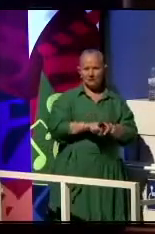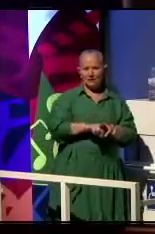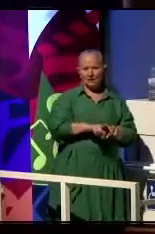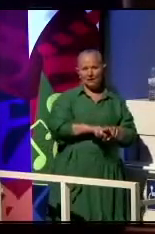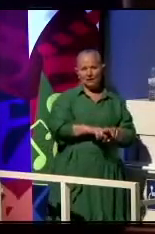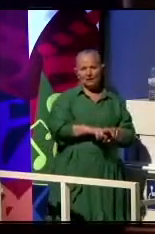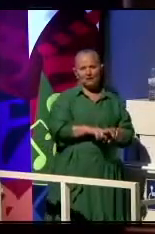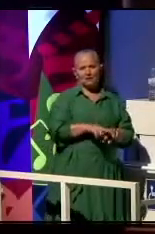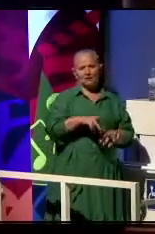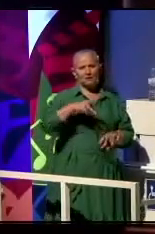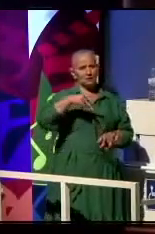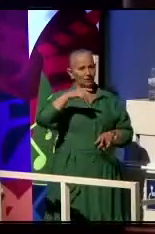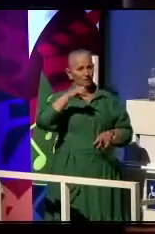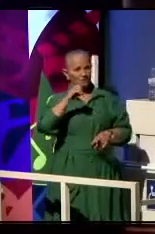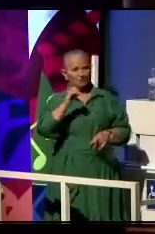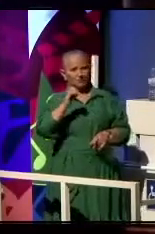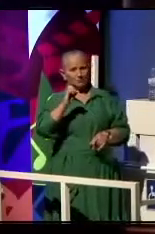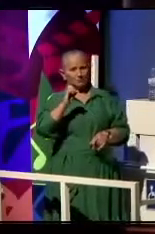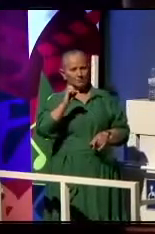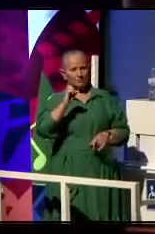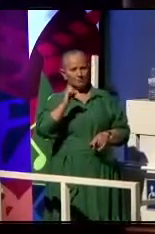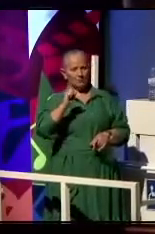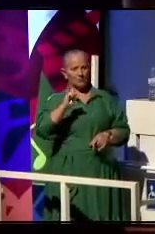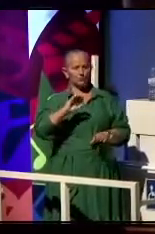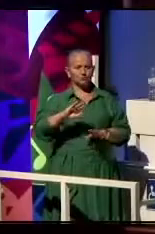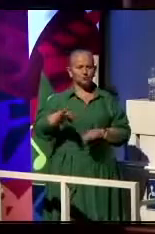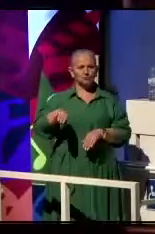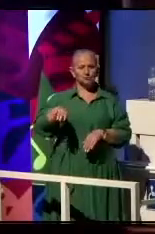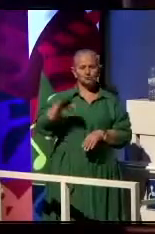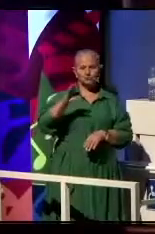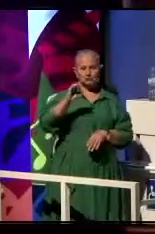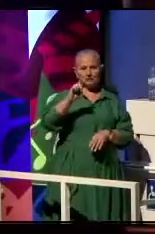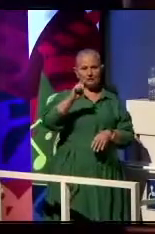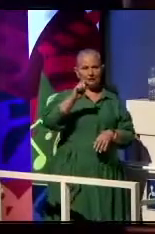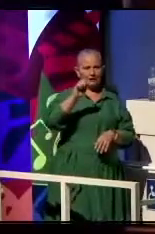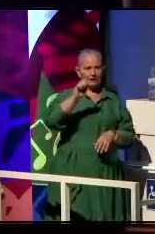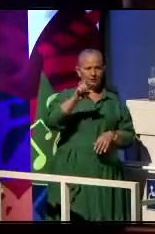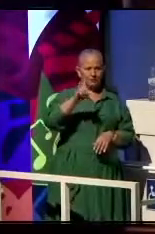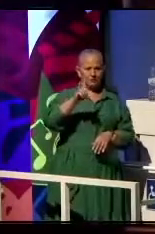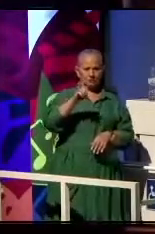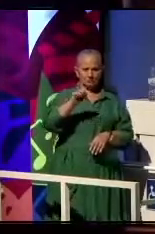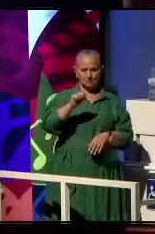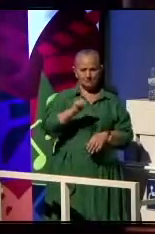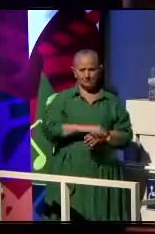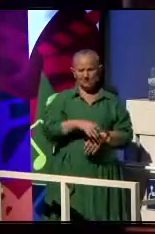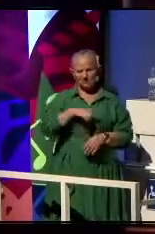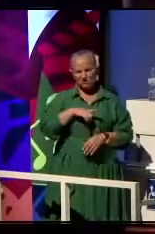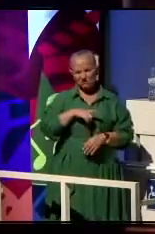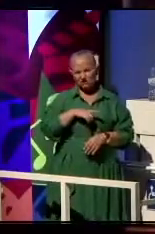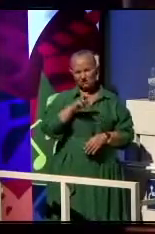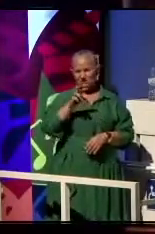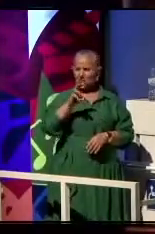de setembro, sul de Minas, cidade vizinha Três Pontas. Tinha uns 50 meninos na faixa de